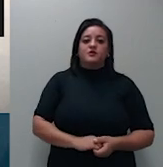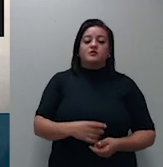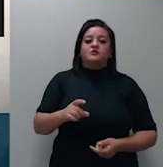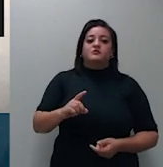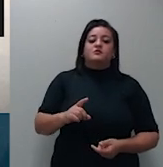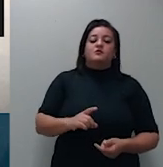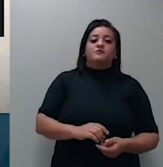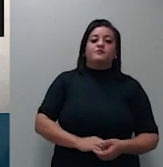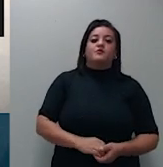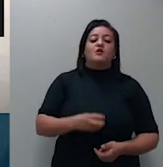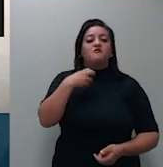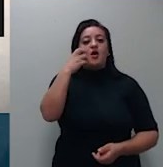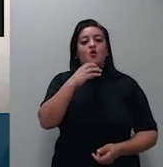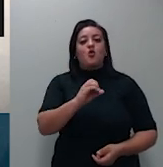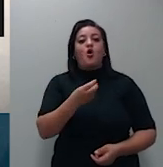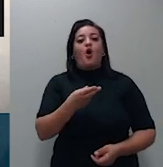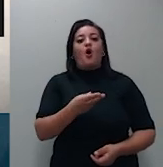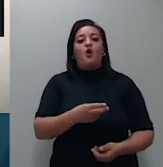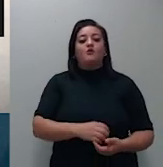constrangedor